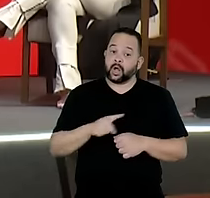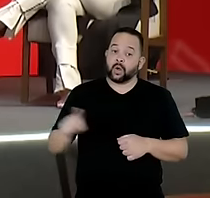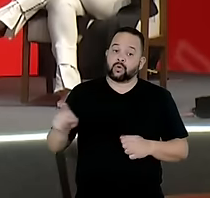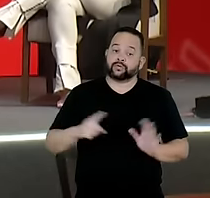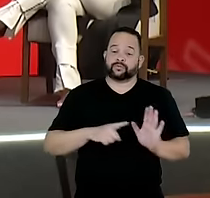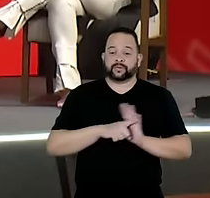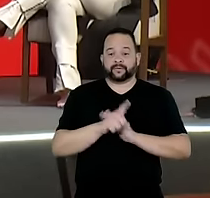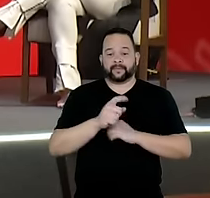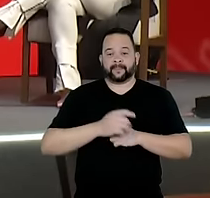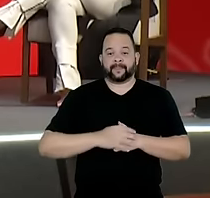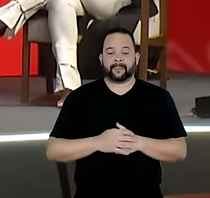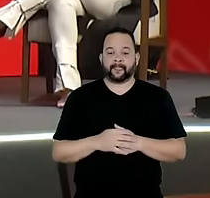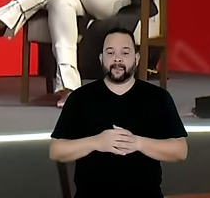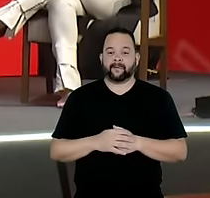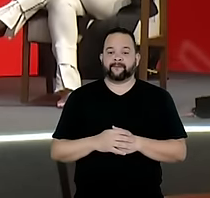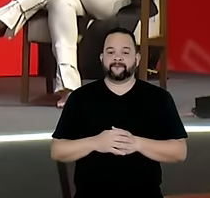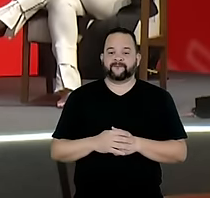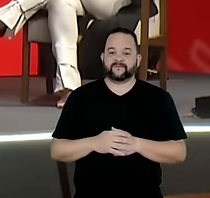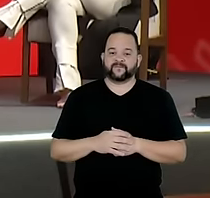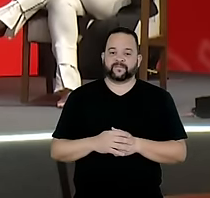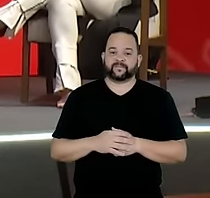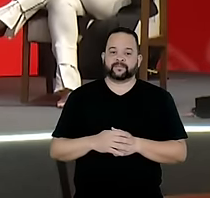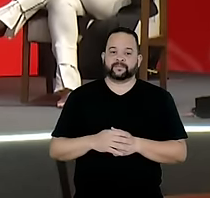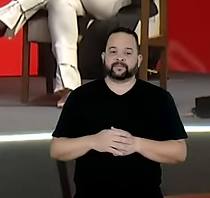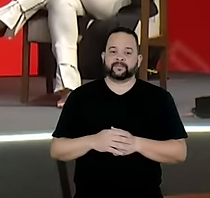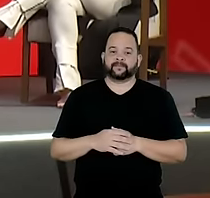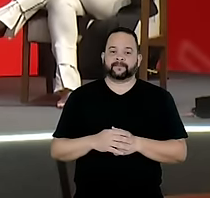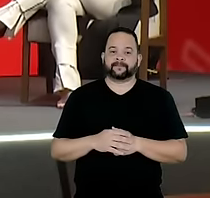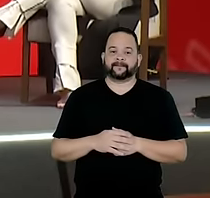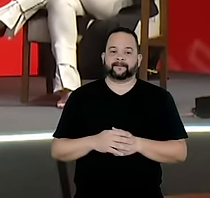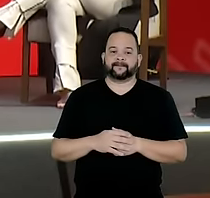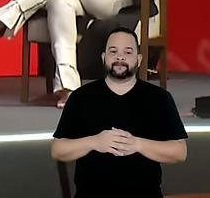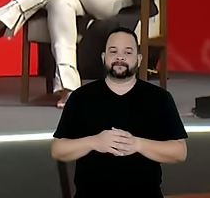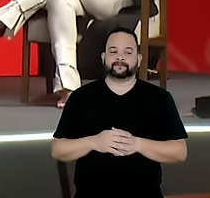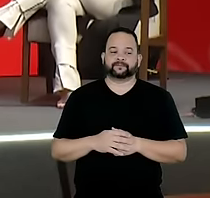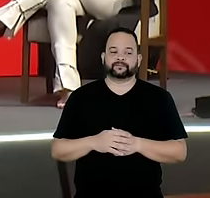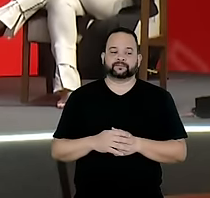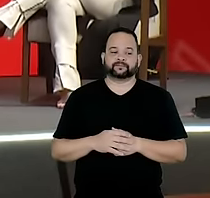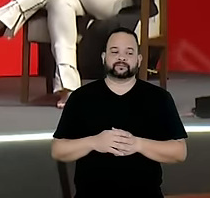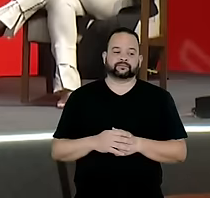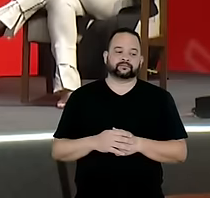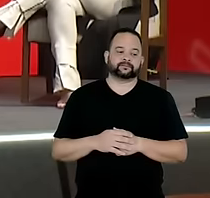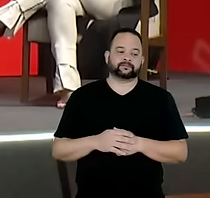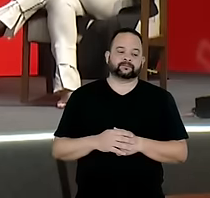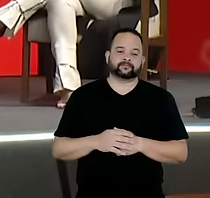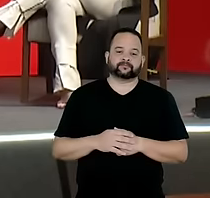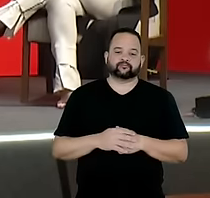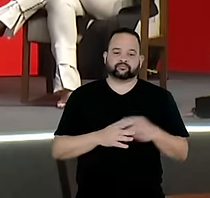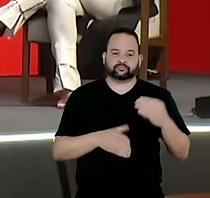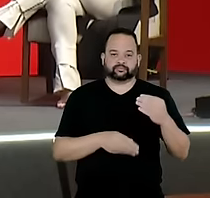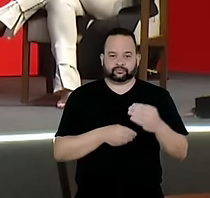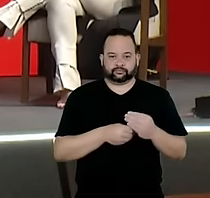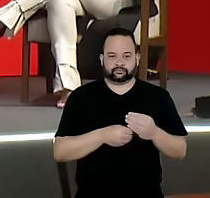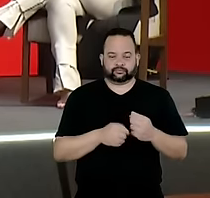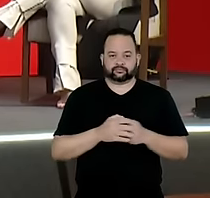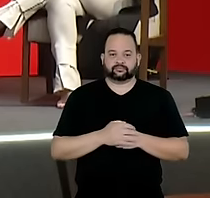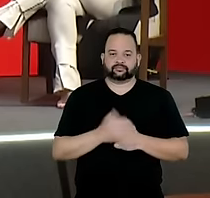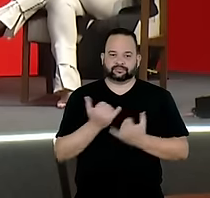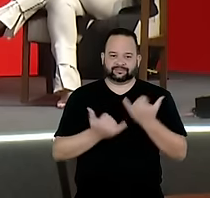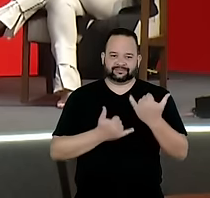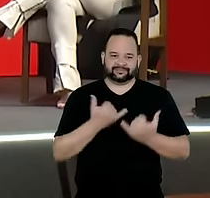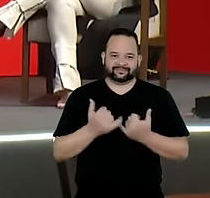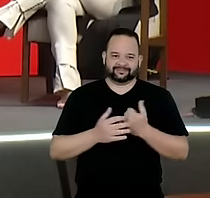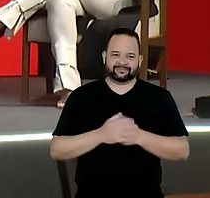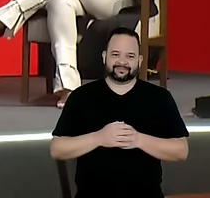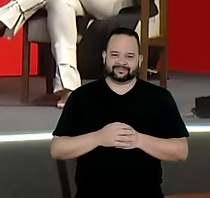mais uma pode fazer mais uma você quer fazer posso eu pego aqui se completo Então Ju até fazer uma brincadeira aqui talvez olhando para 24